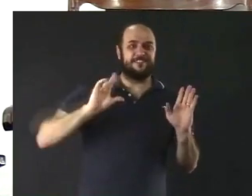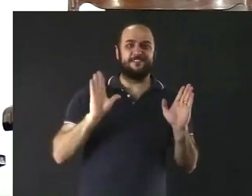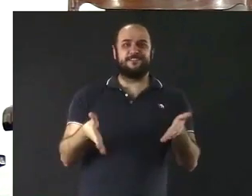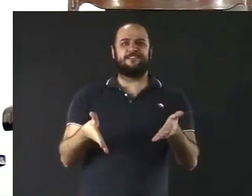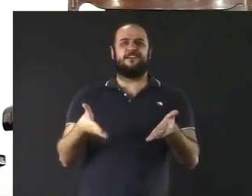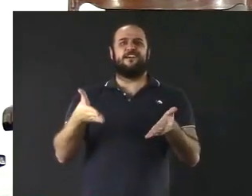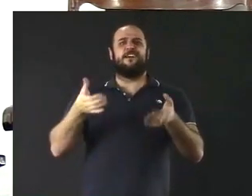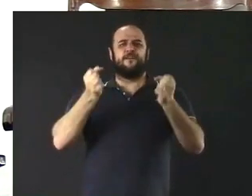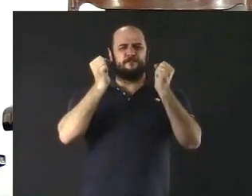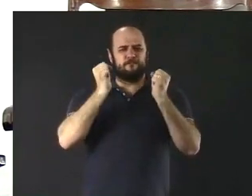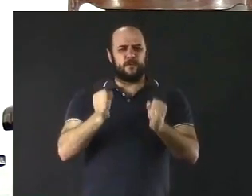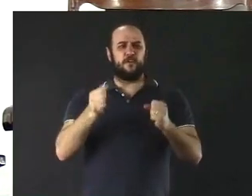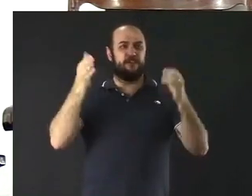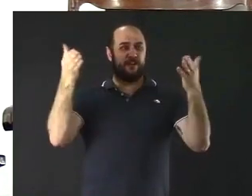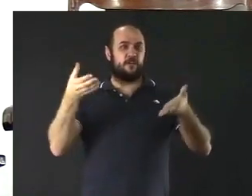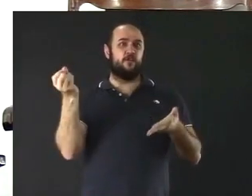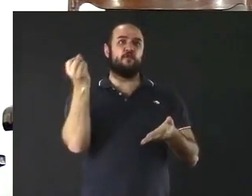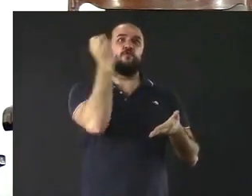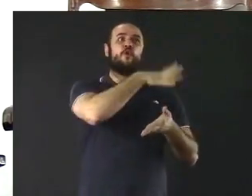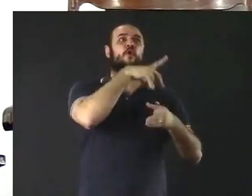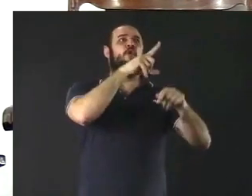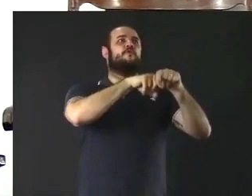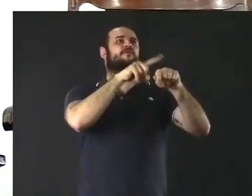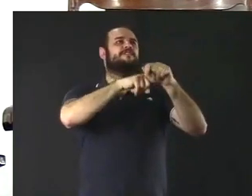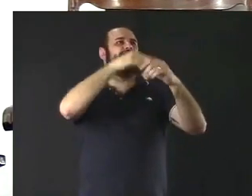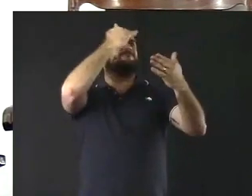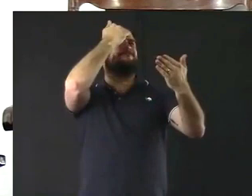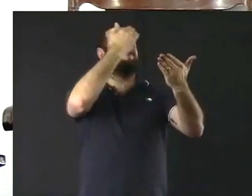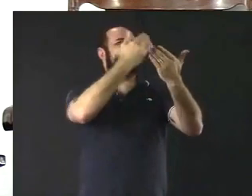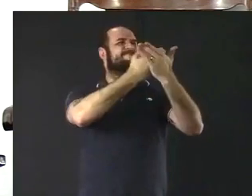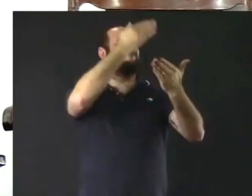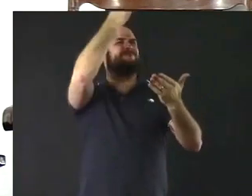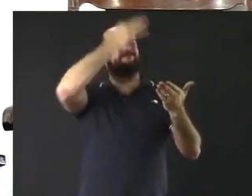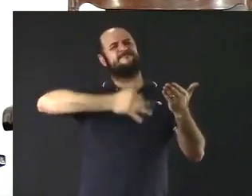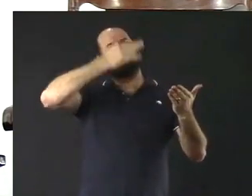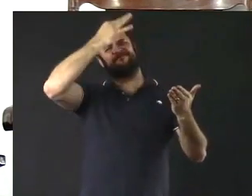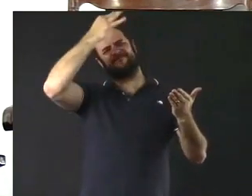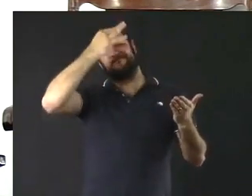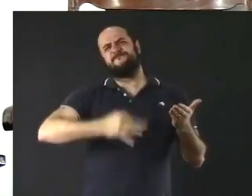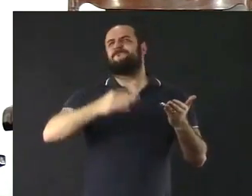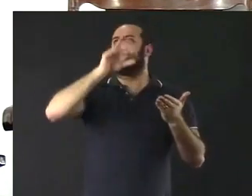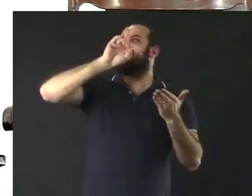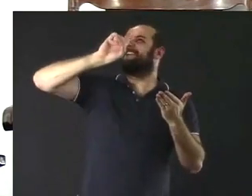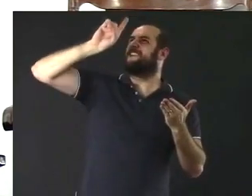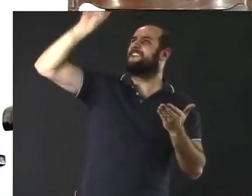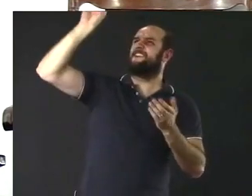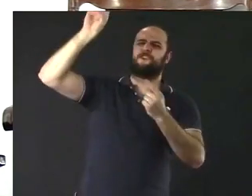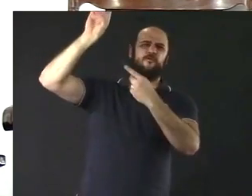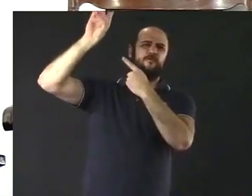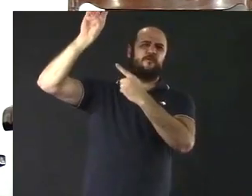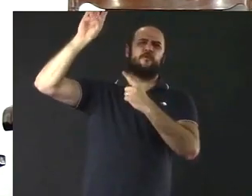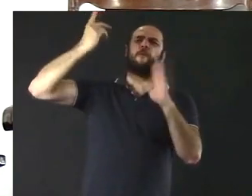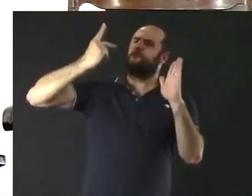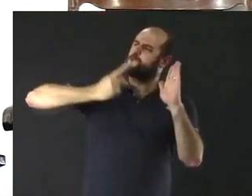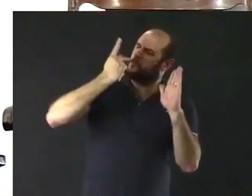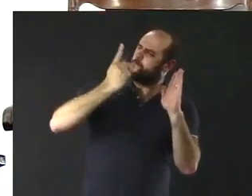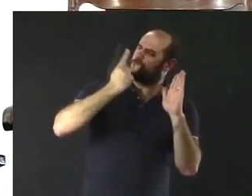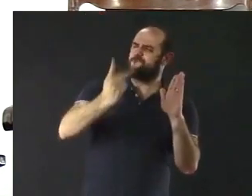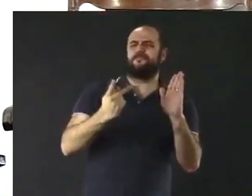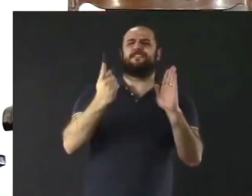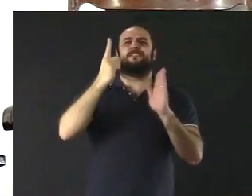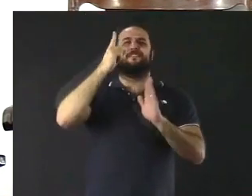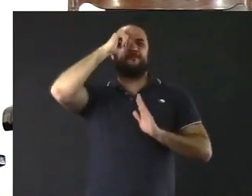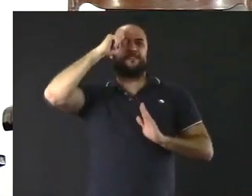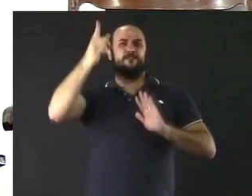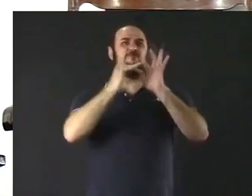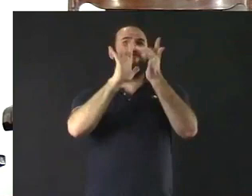então nesse novo cenário ter a plena convicção de que esse Deus que fez a promessa, enviou o seu